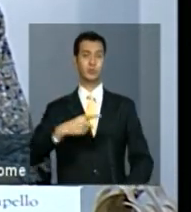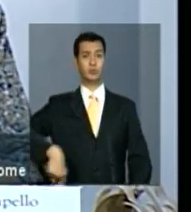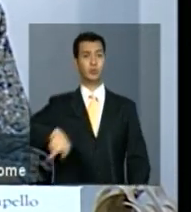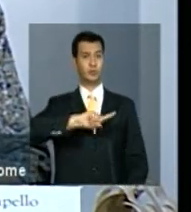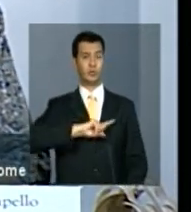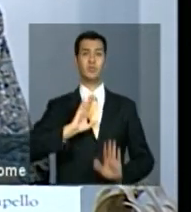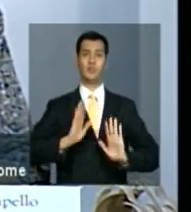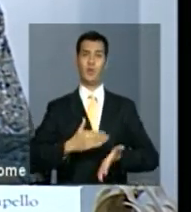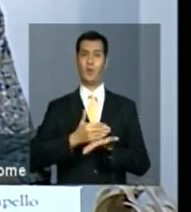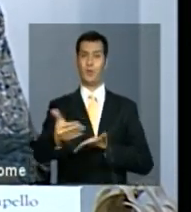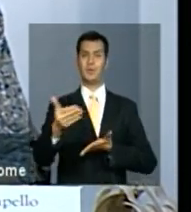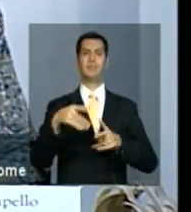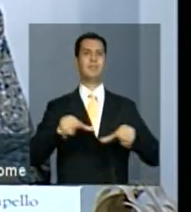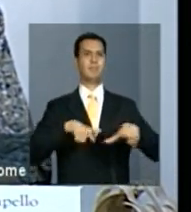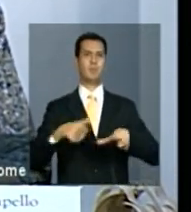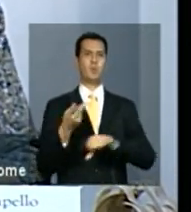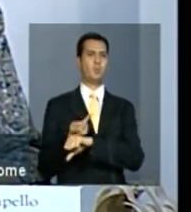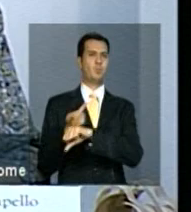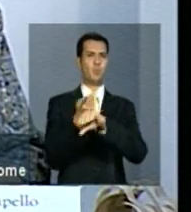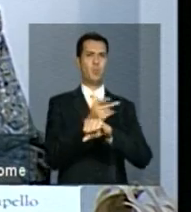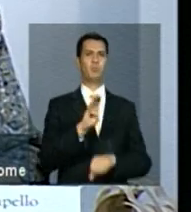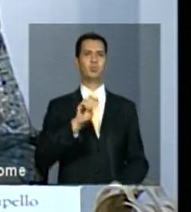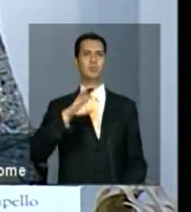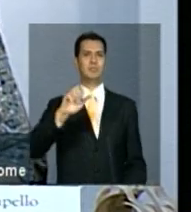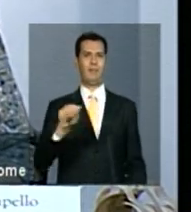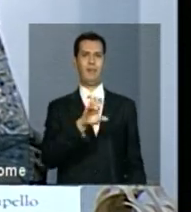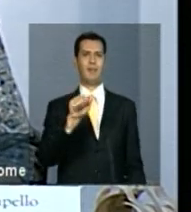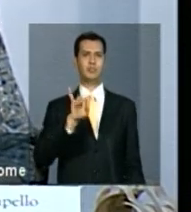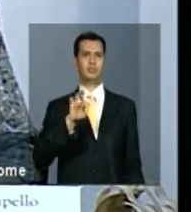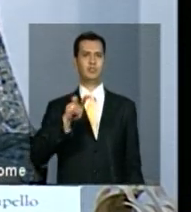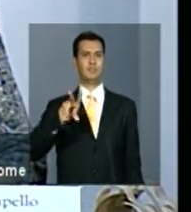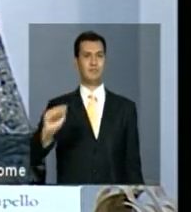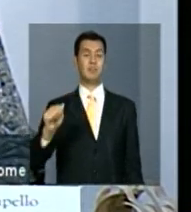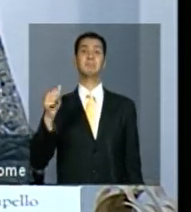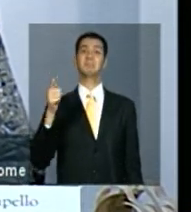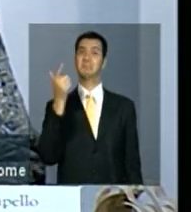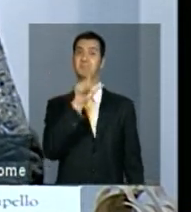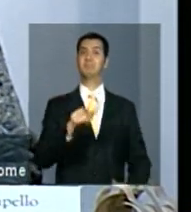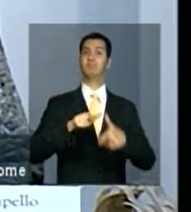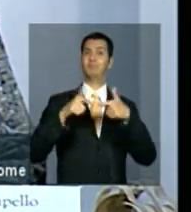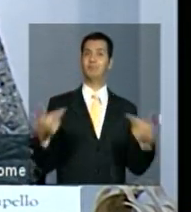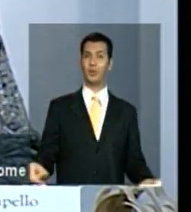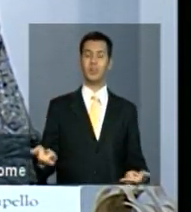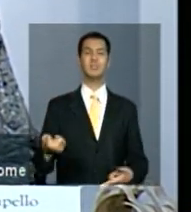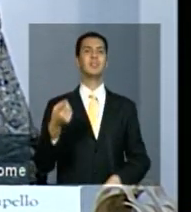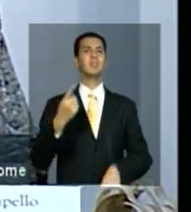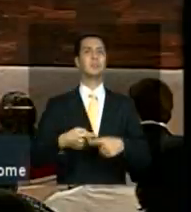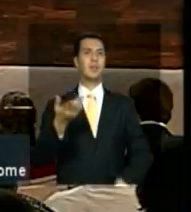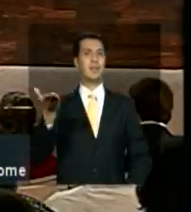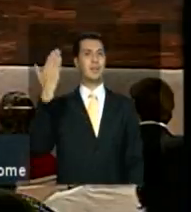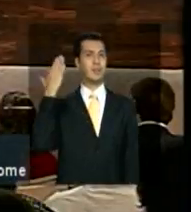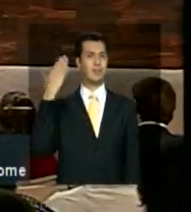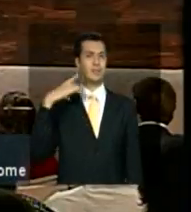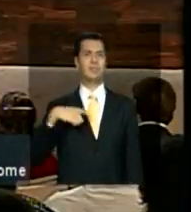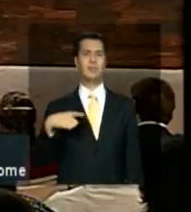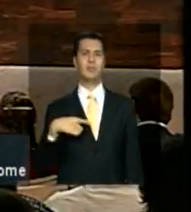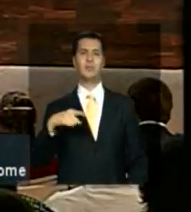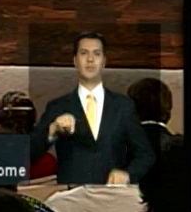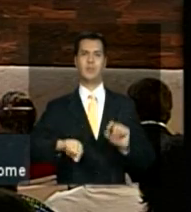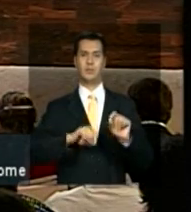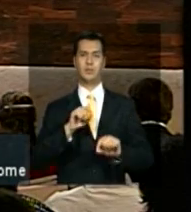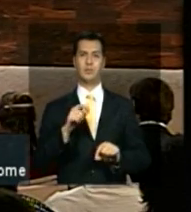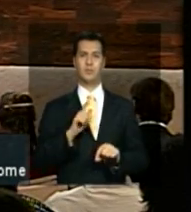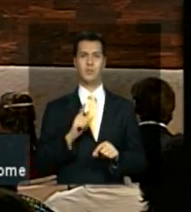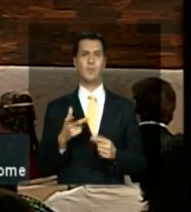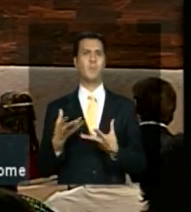devem em grande parte a essa mobilização portanto a gente tinha antes né mesmo